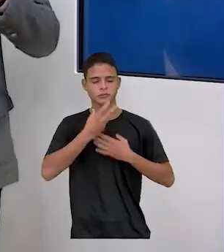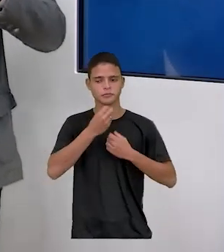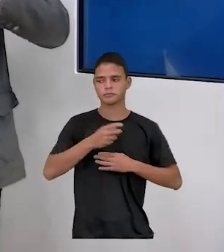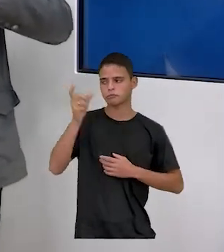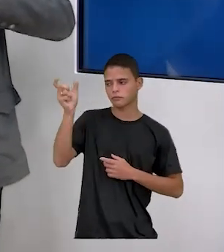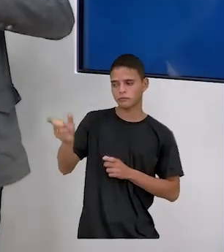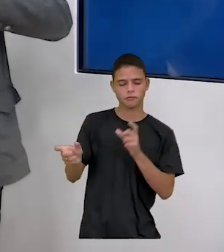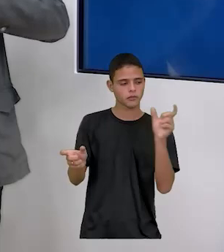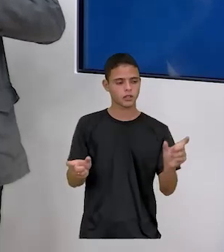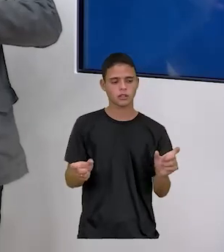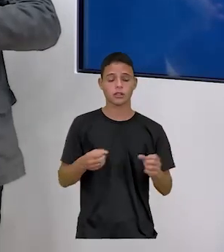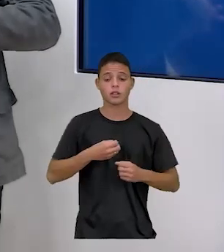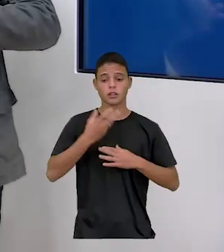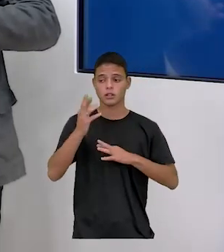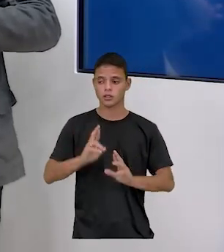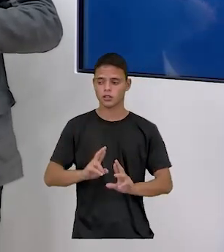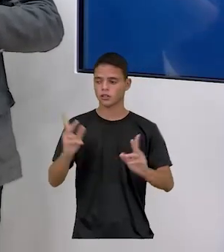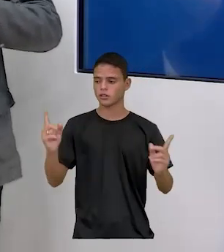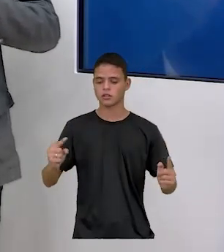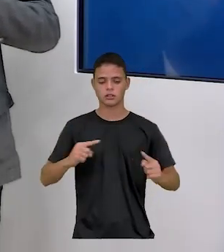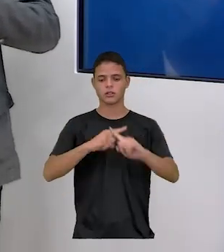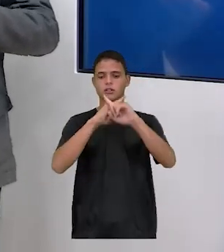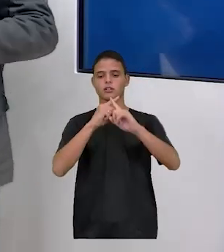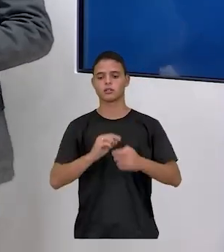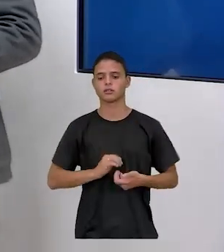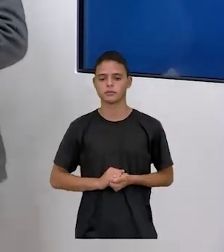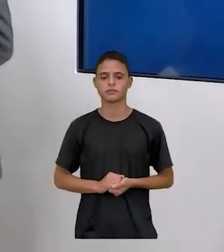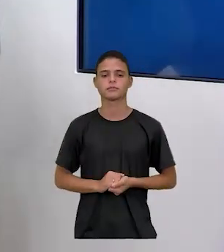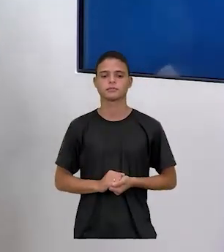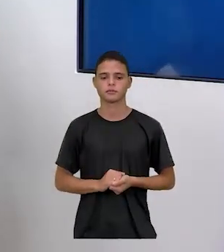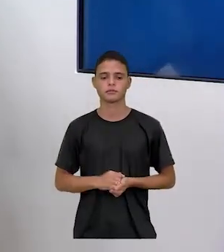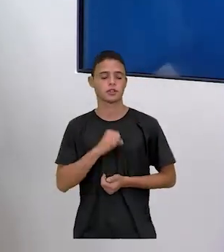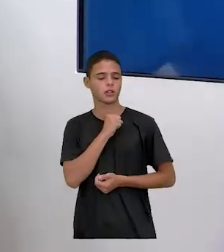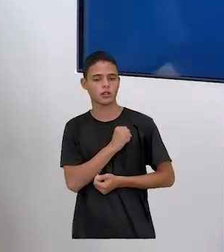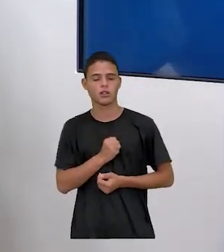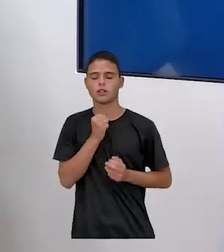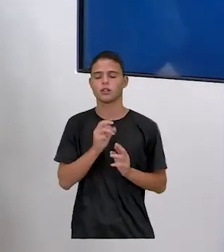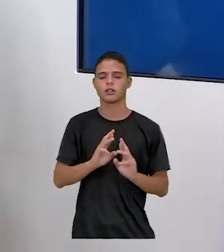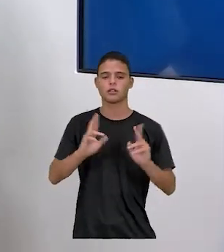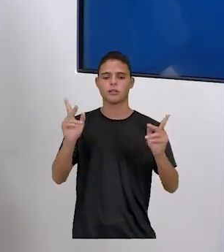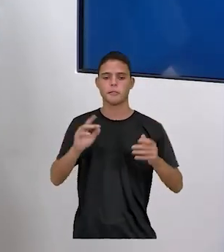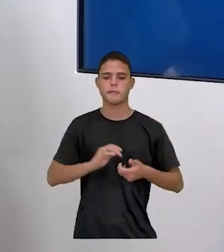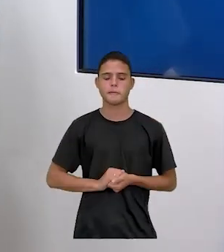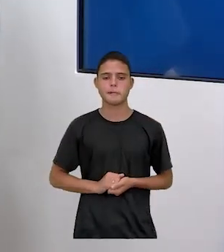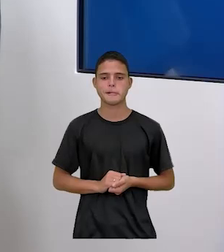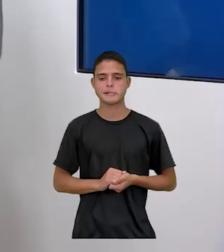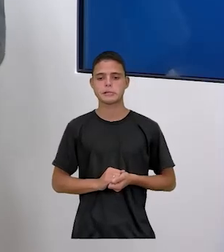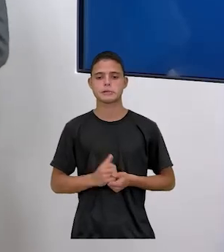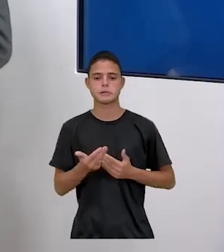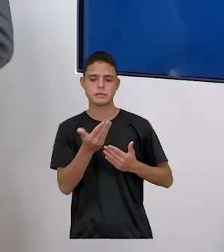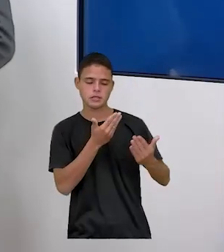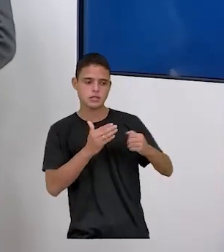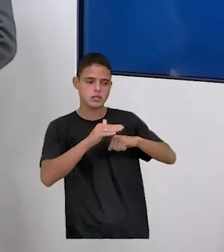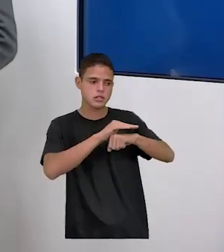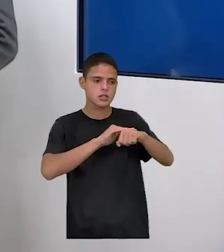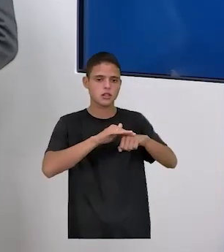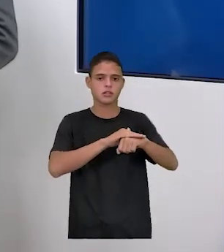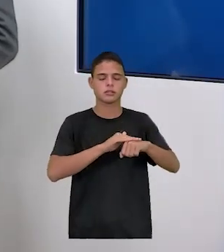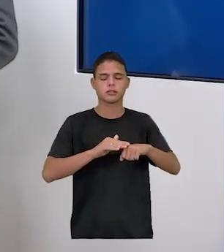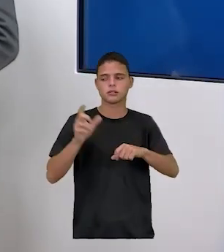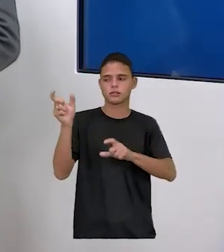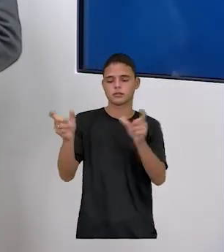outro se contradizem. São lugares diferentes, né? Isso, os escritores conversam, mas falam coisas